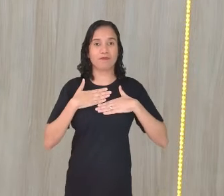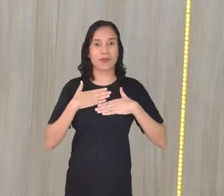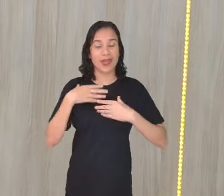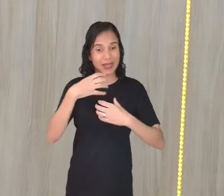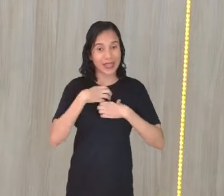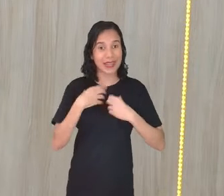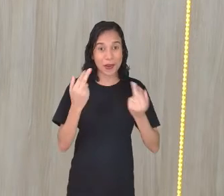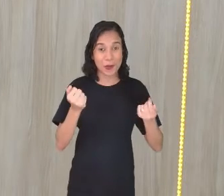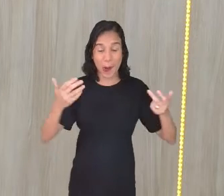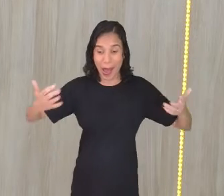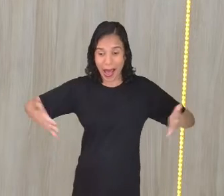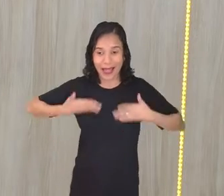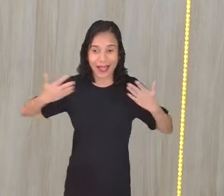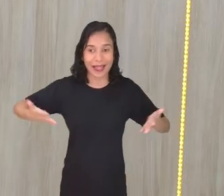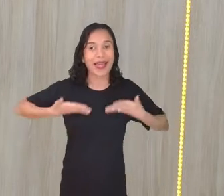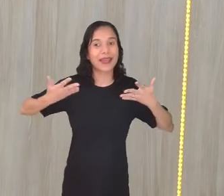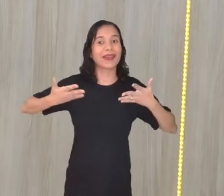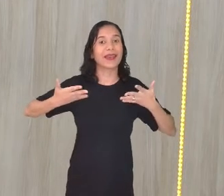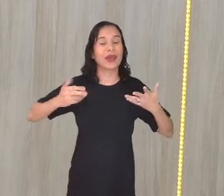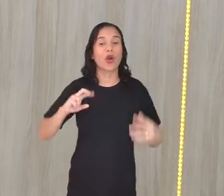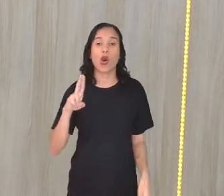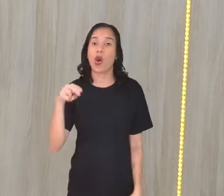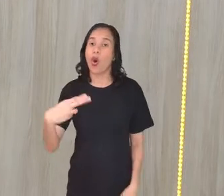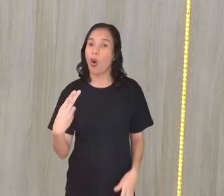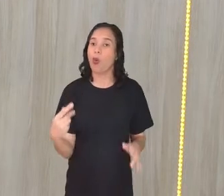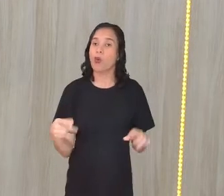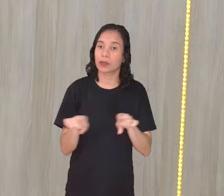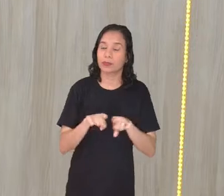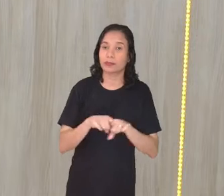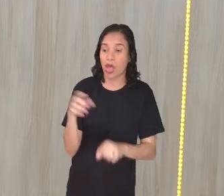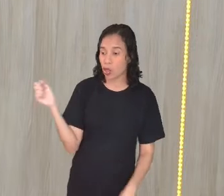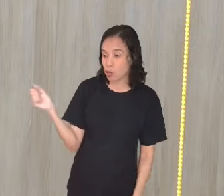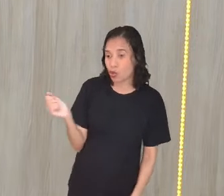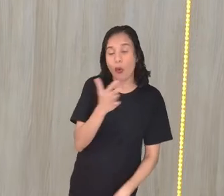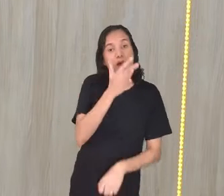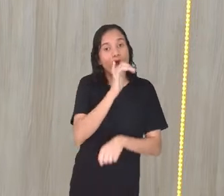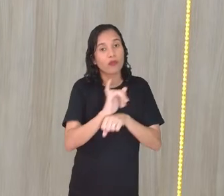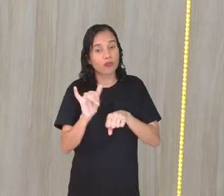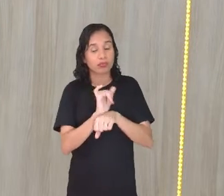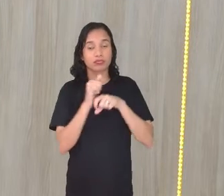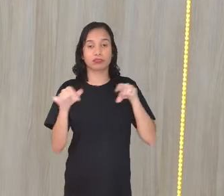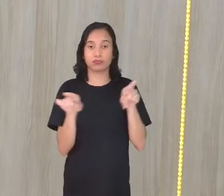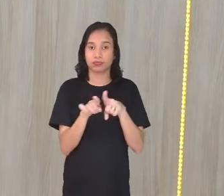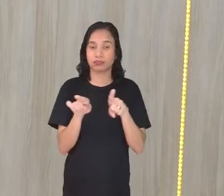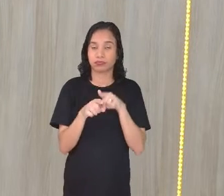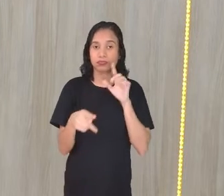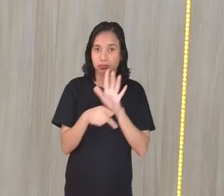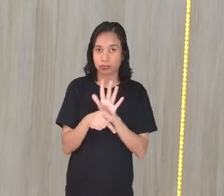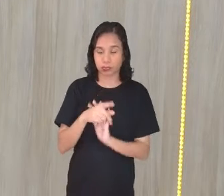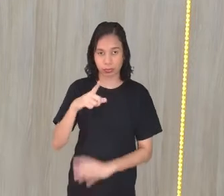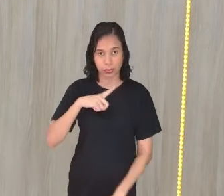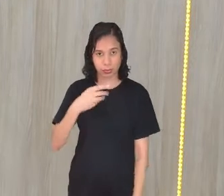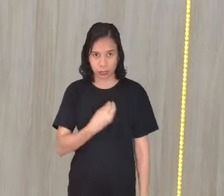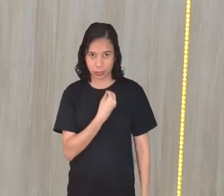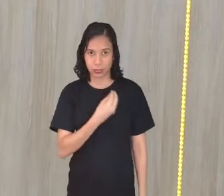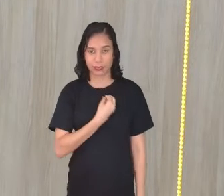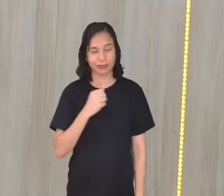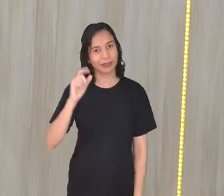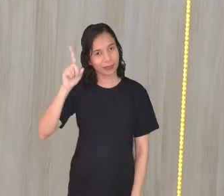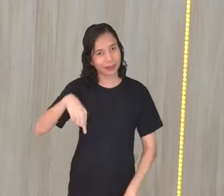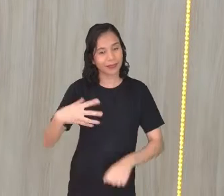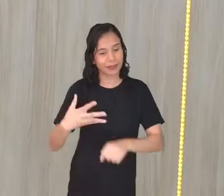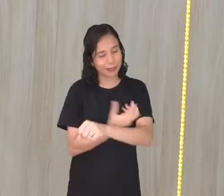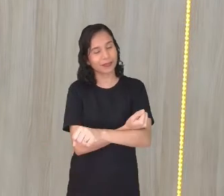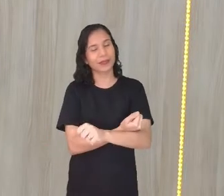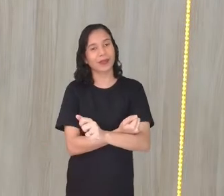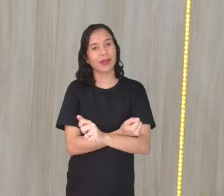mesma alegria, ou acessa novas formas de também viver essa emoção. Né?